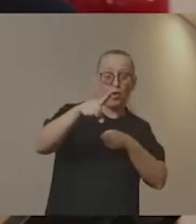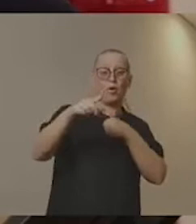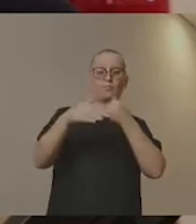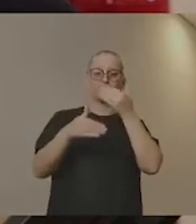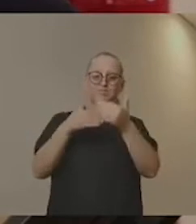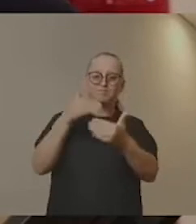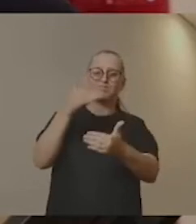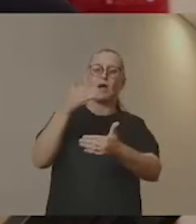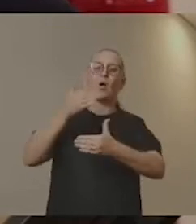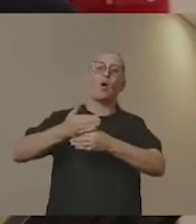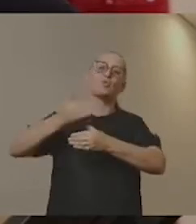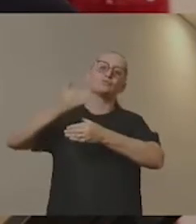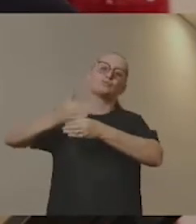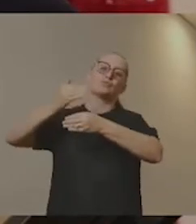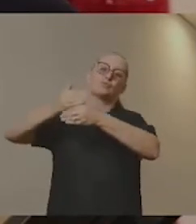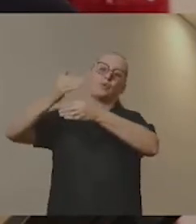Então.